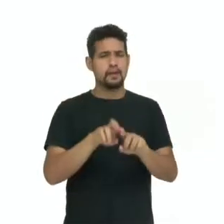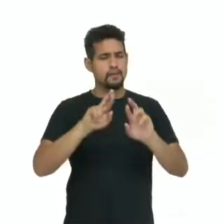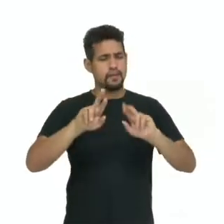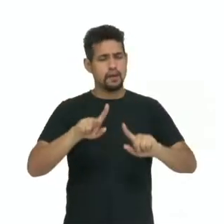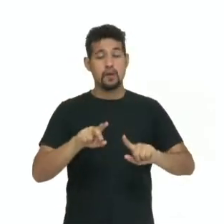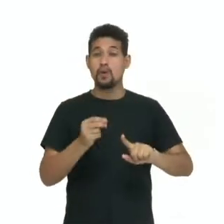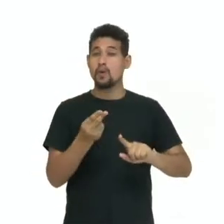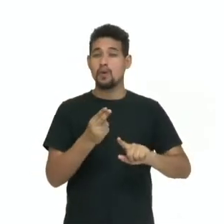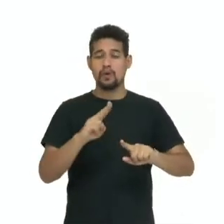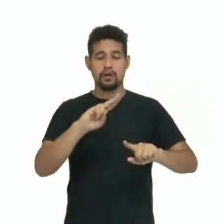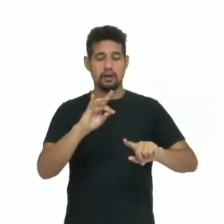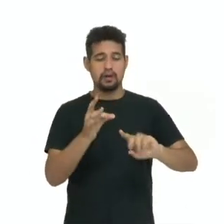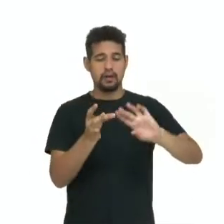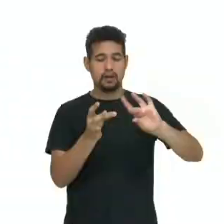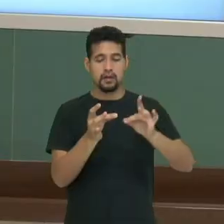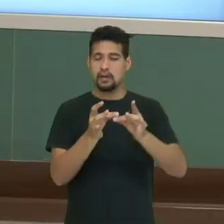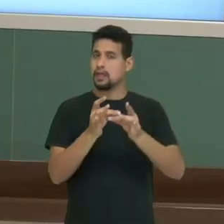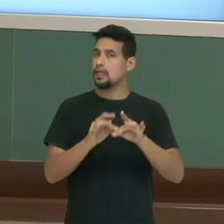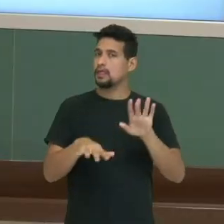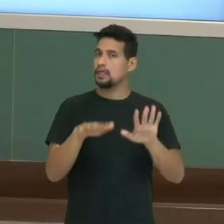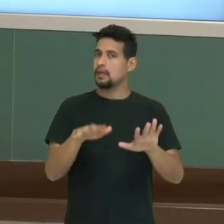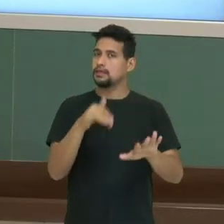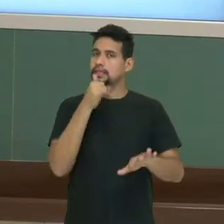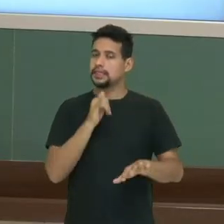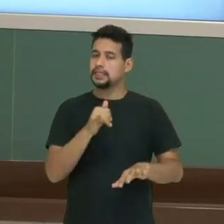ou fundidos de acordo com a corrente elétrica.